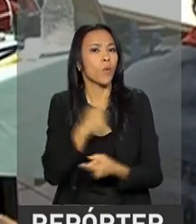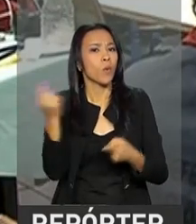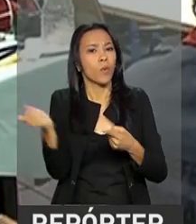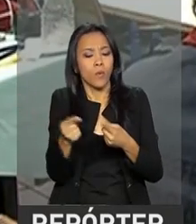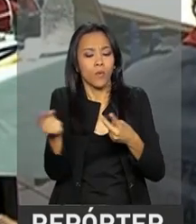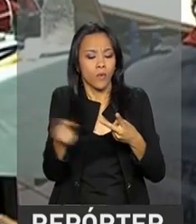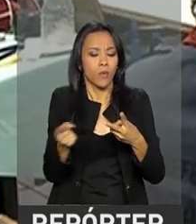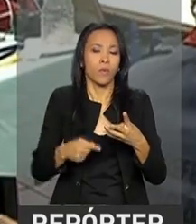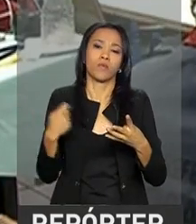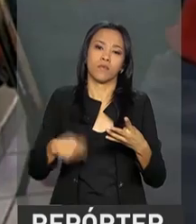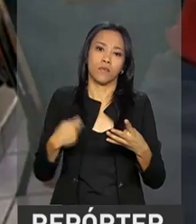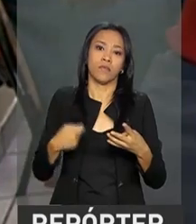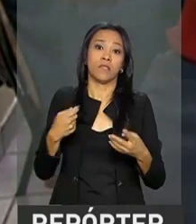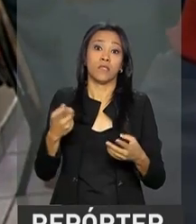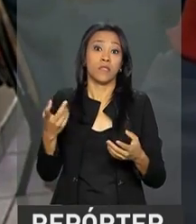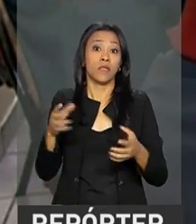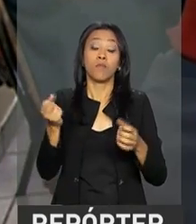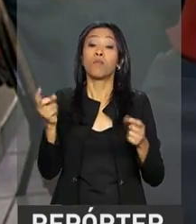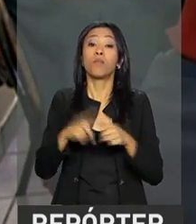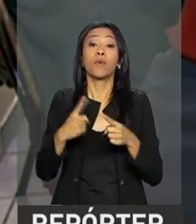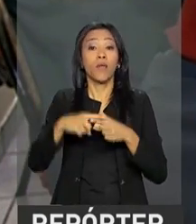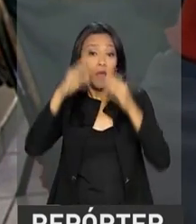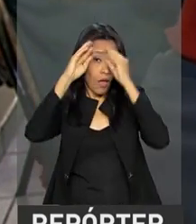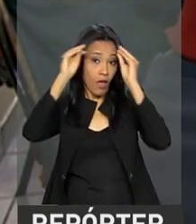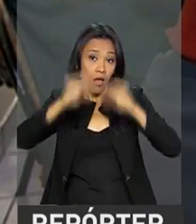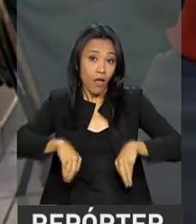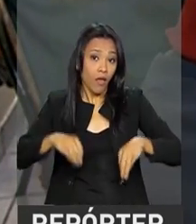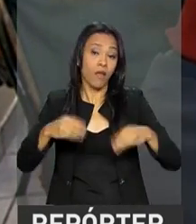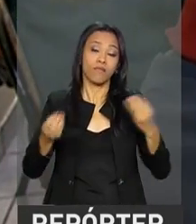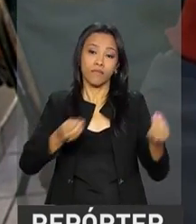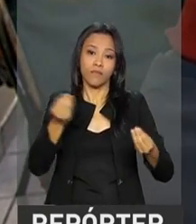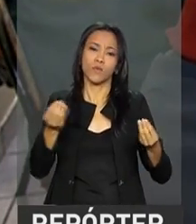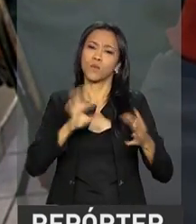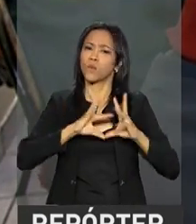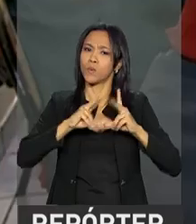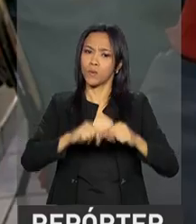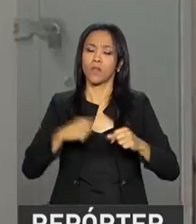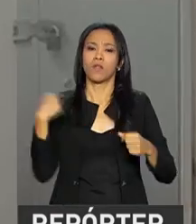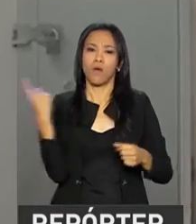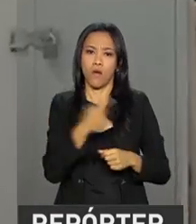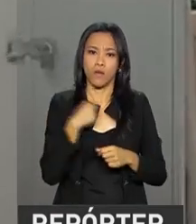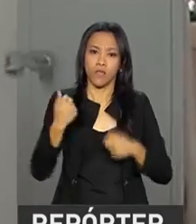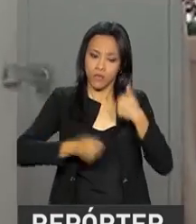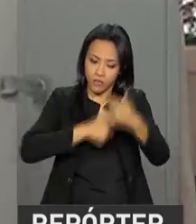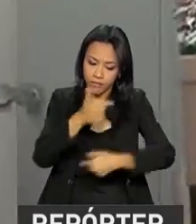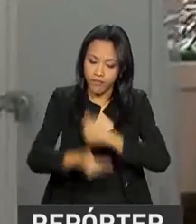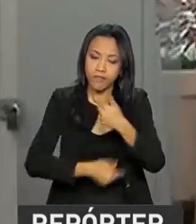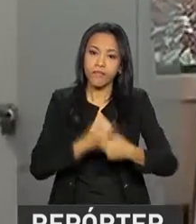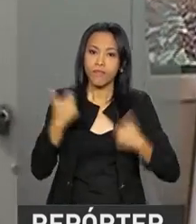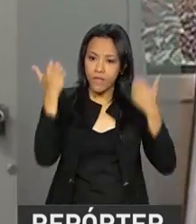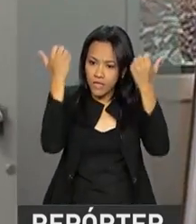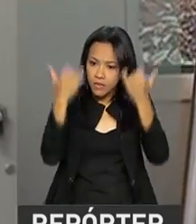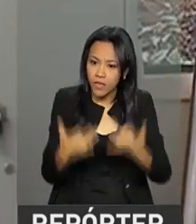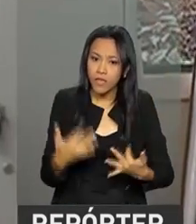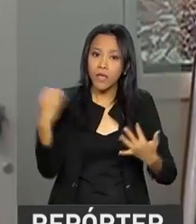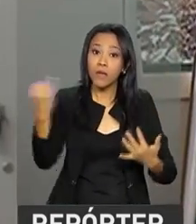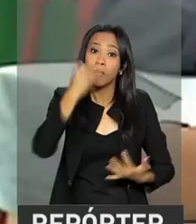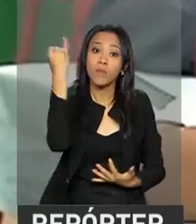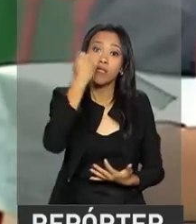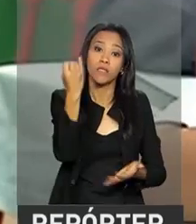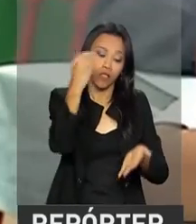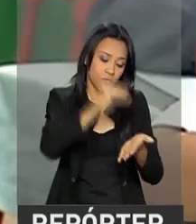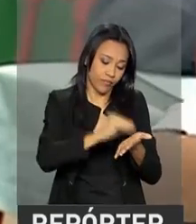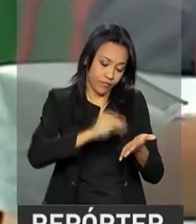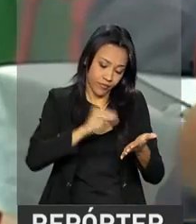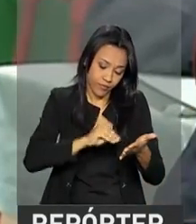aluno, da evasão. Nós temos também feito um trabalho de sensibilização para entender a importância desse trabalho do registro,